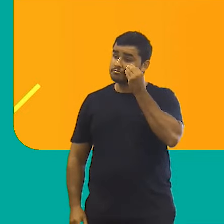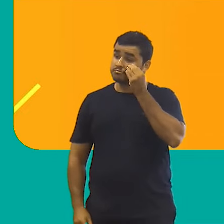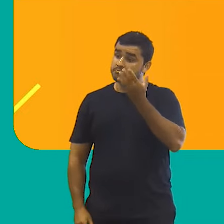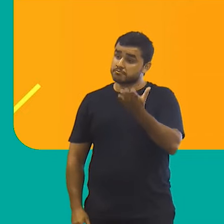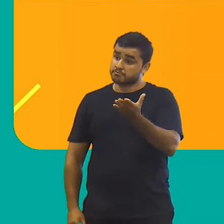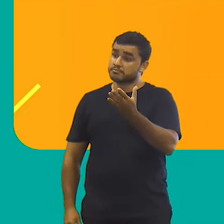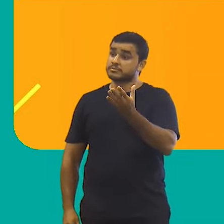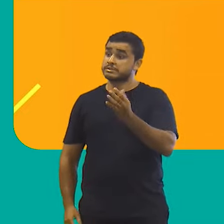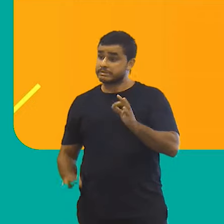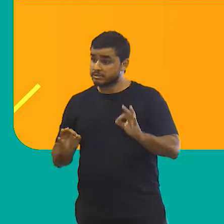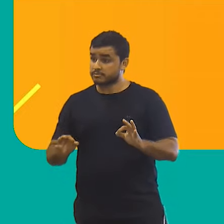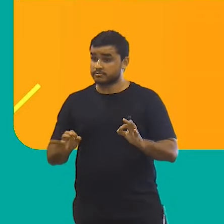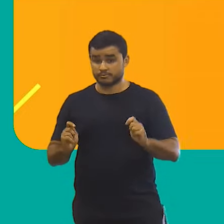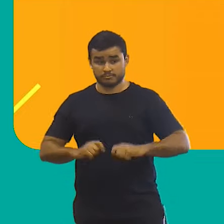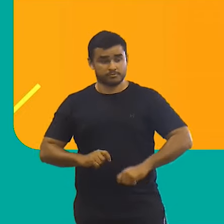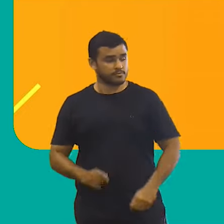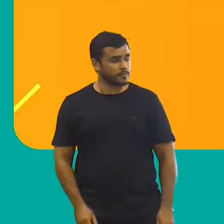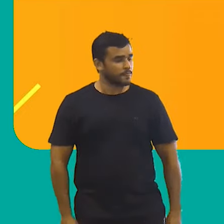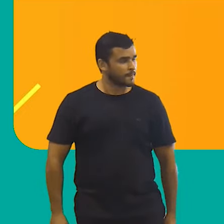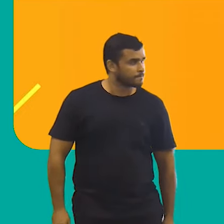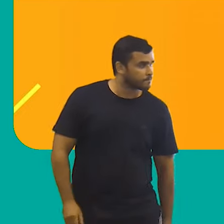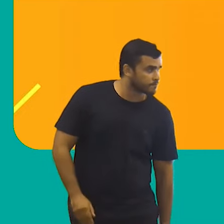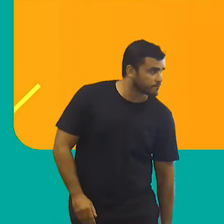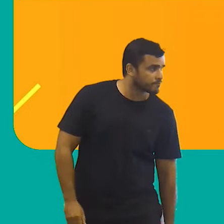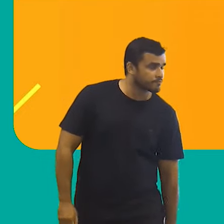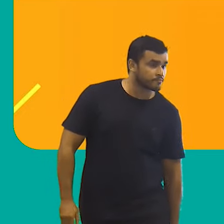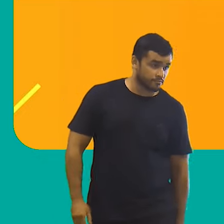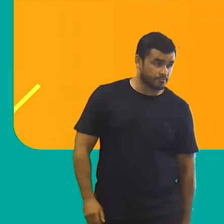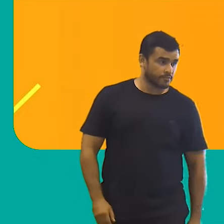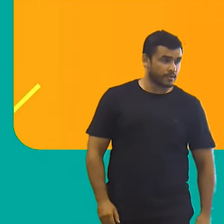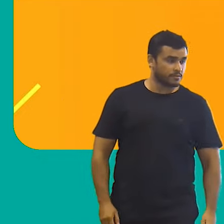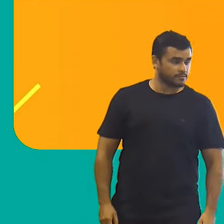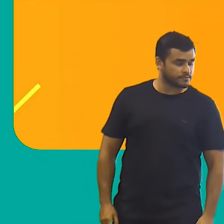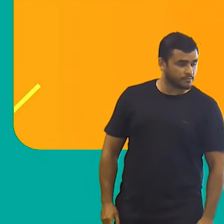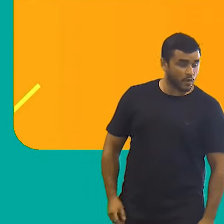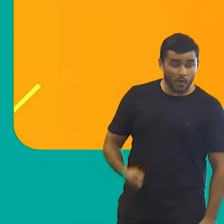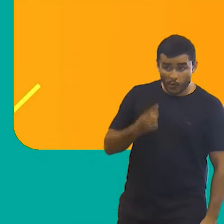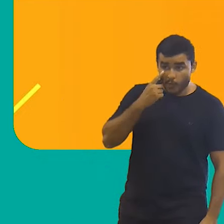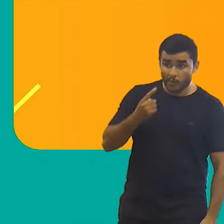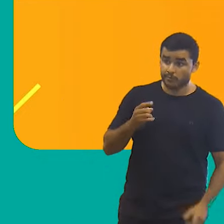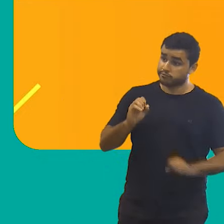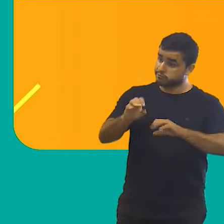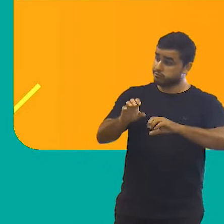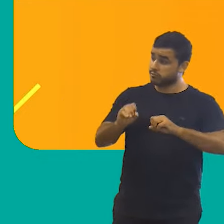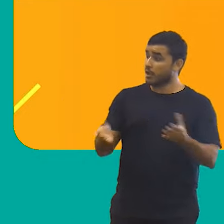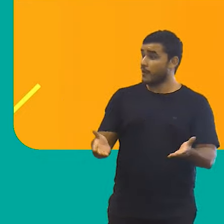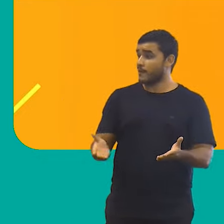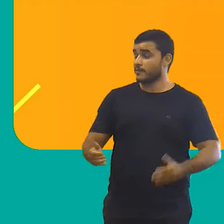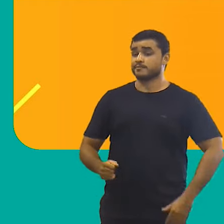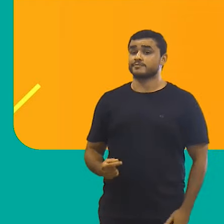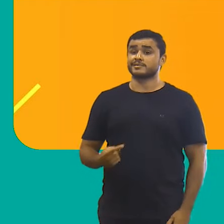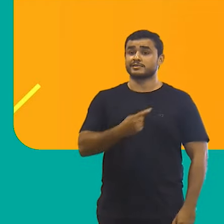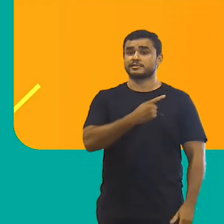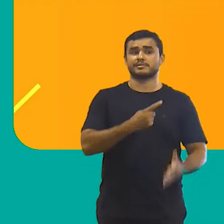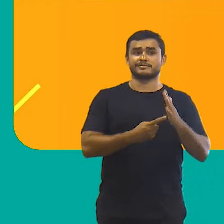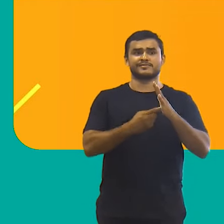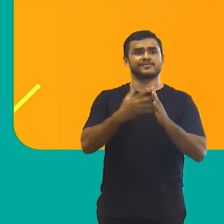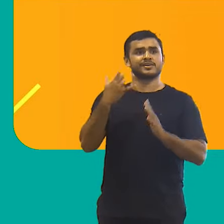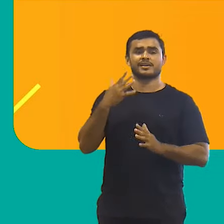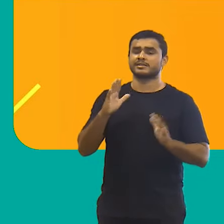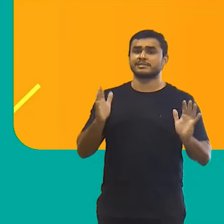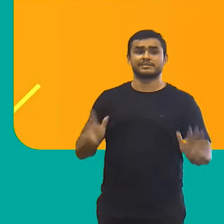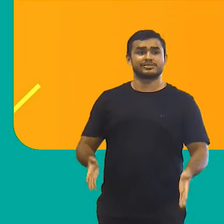Você tem que acertar essa. Professor, mas eu não sei como é que vai. Bora aprender agora. Porque essa questão já caiu 15 vezes na